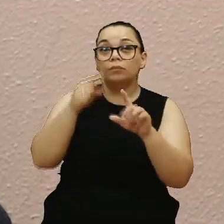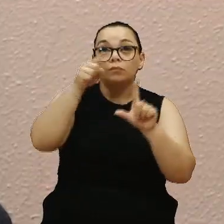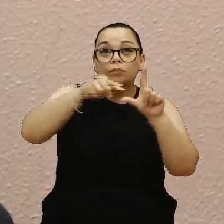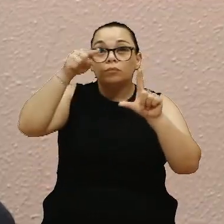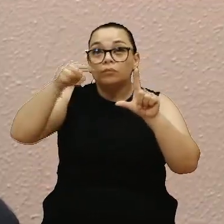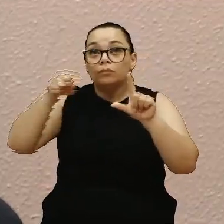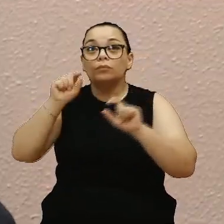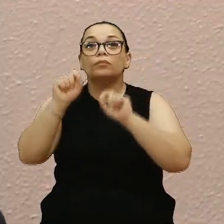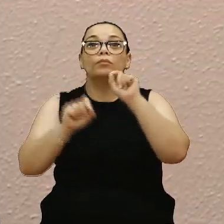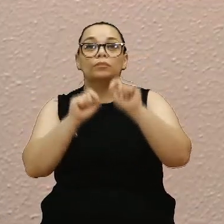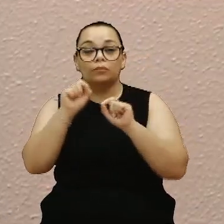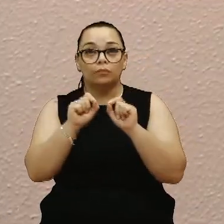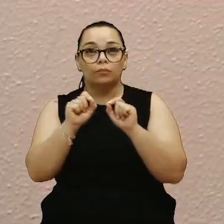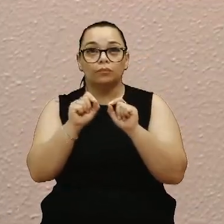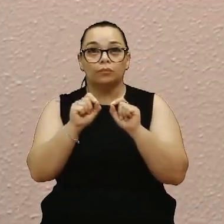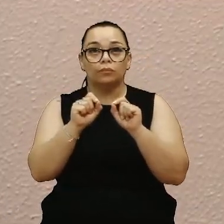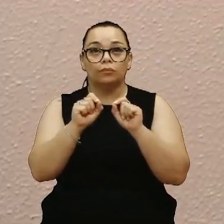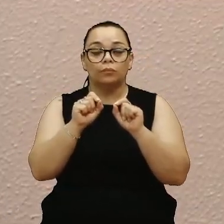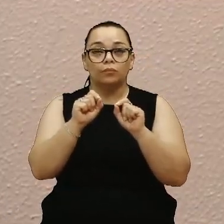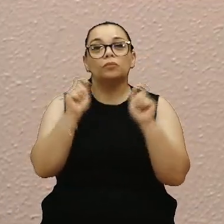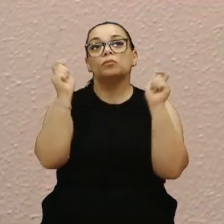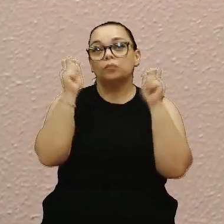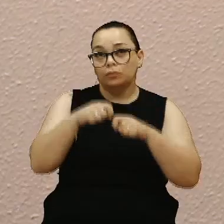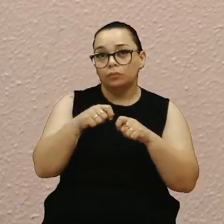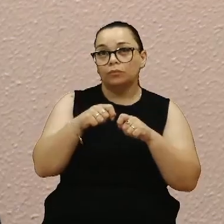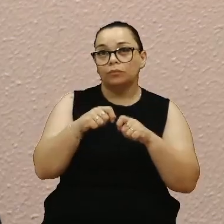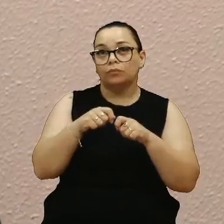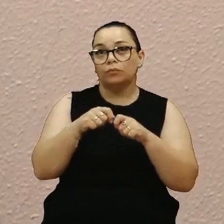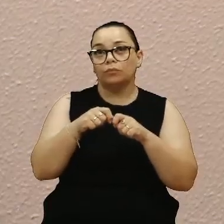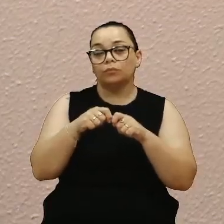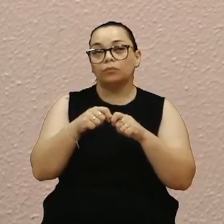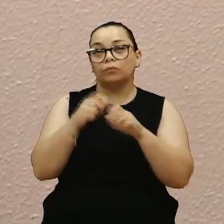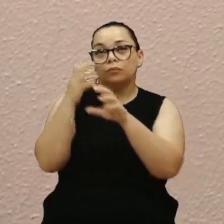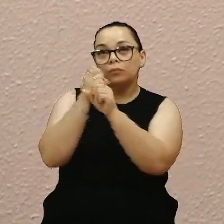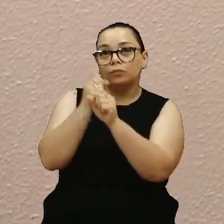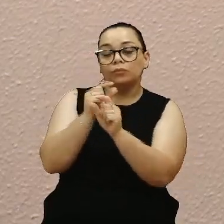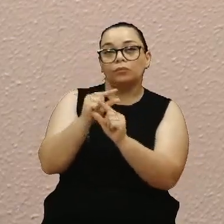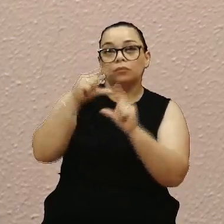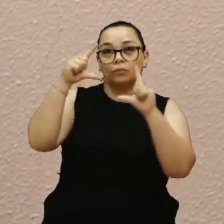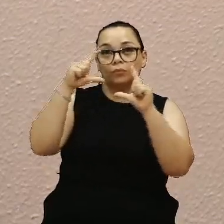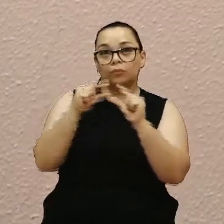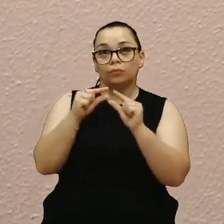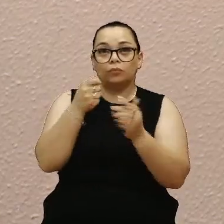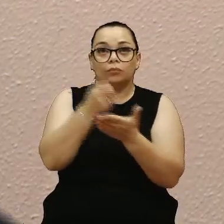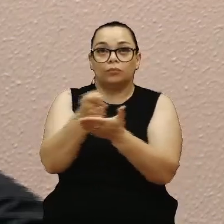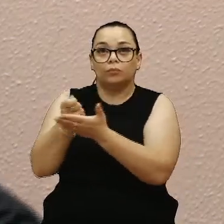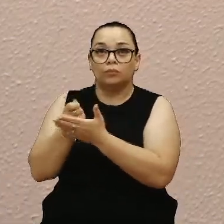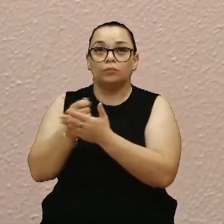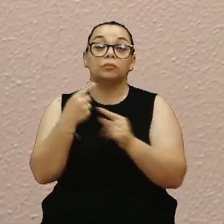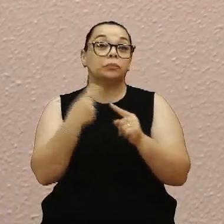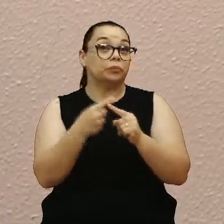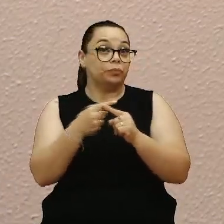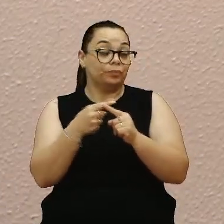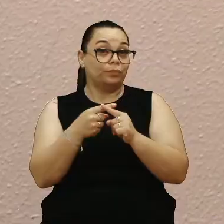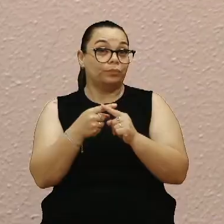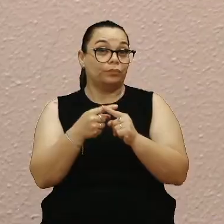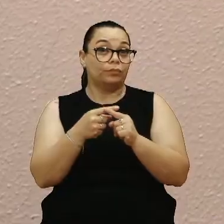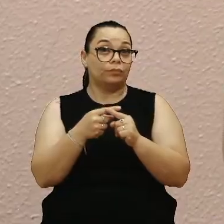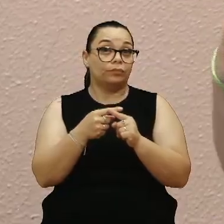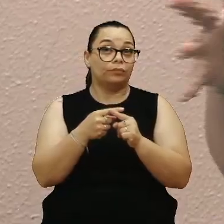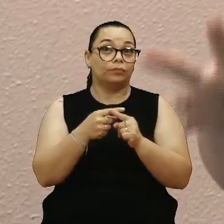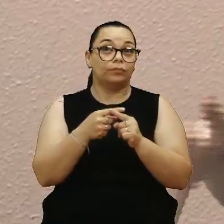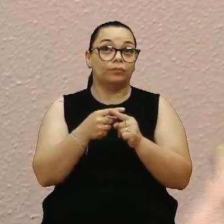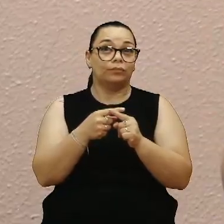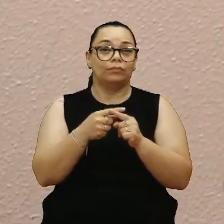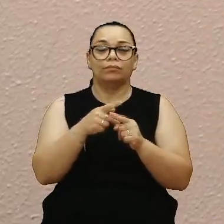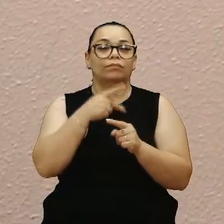Libardi, ali, os indicadores, enfim, que fazem a passagem aumentar ou diminuir, porque hoje, de fato, essa questão da nossa tarifa embrolha. Eu não